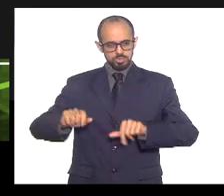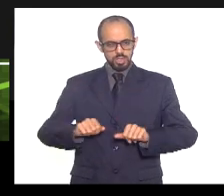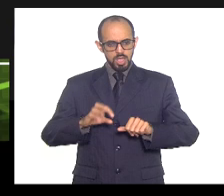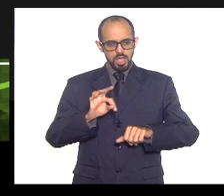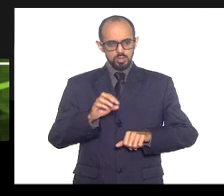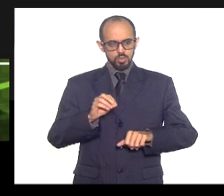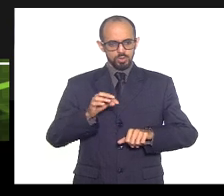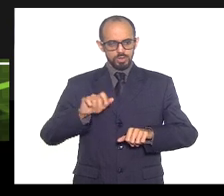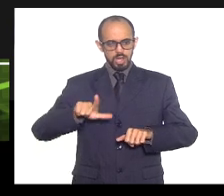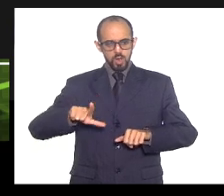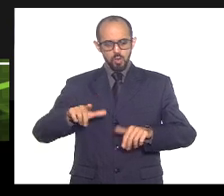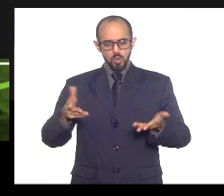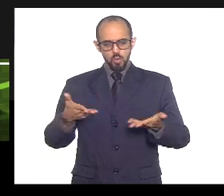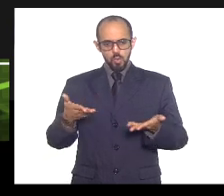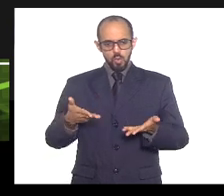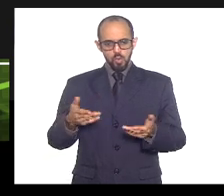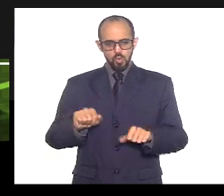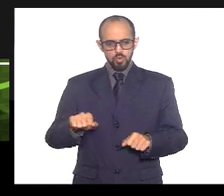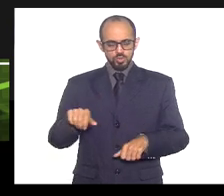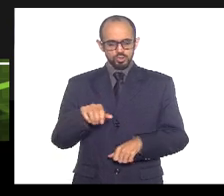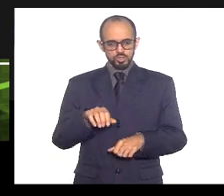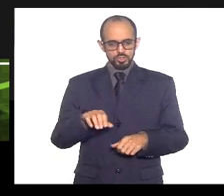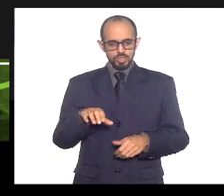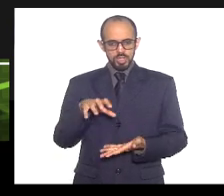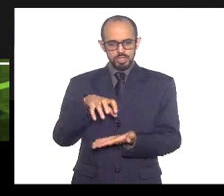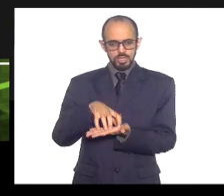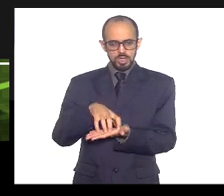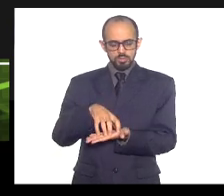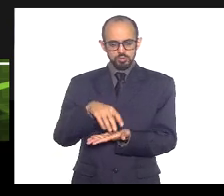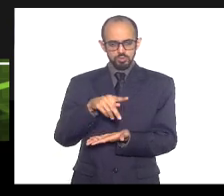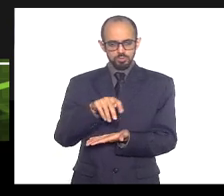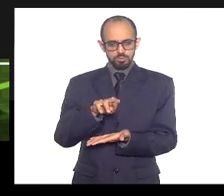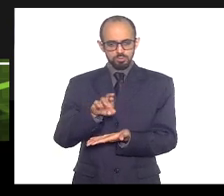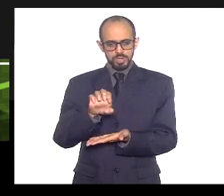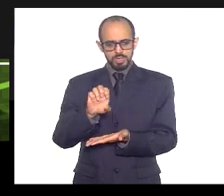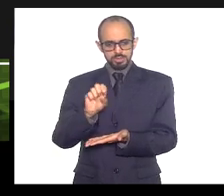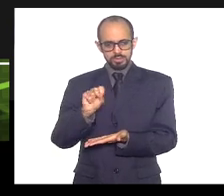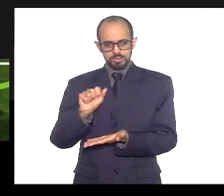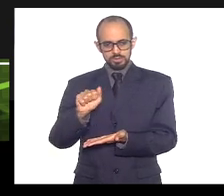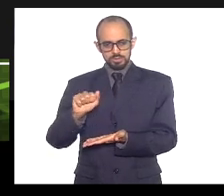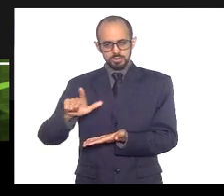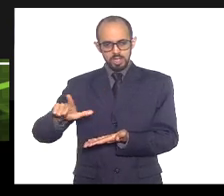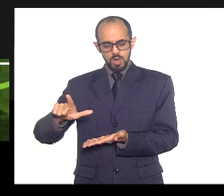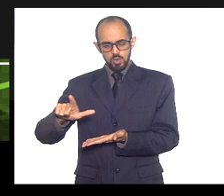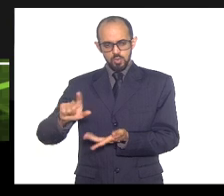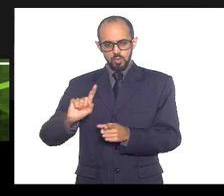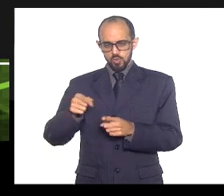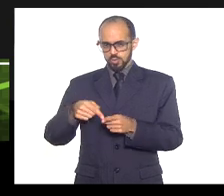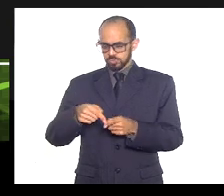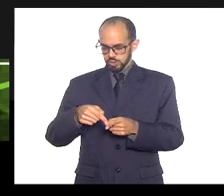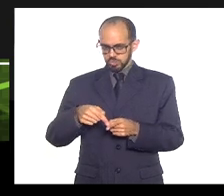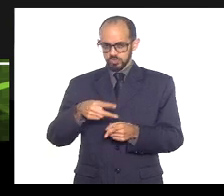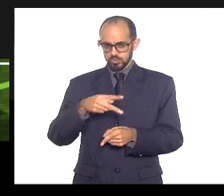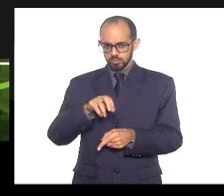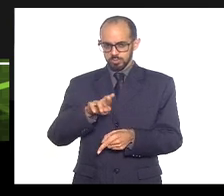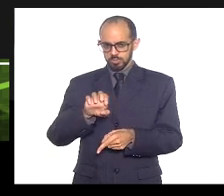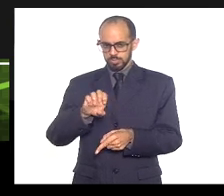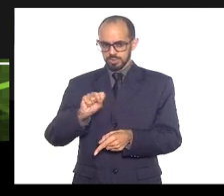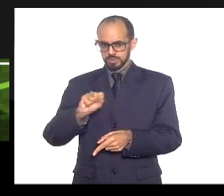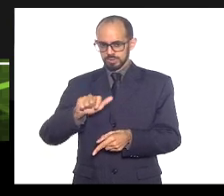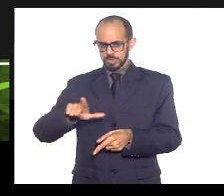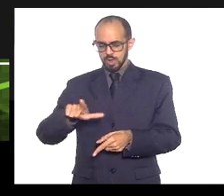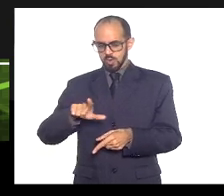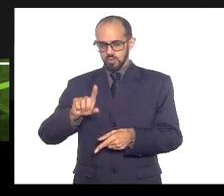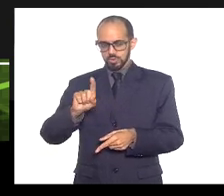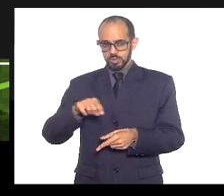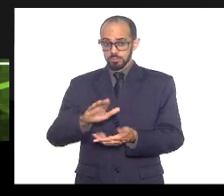hoje opera campos do pré-sal, né, com objetivo pré-sal, que em alguns casos